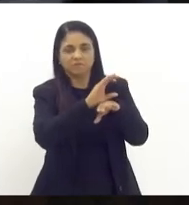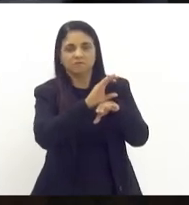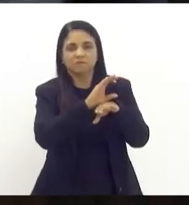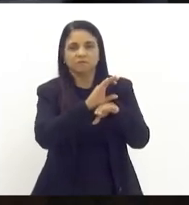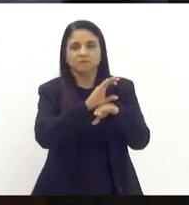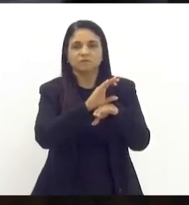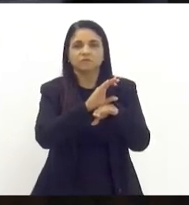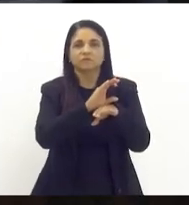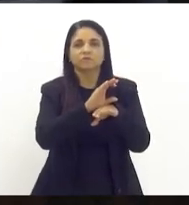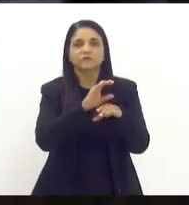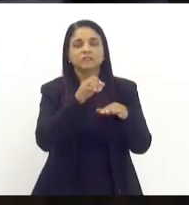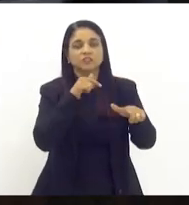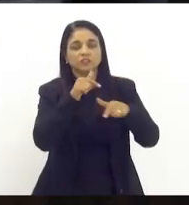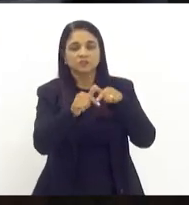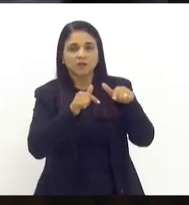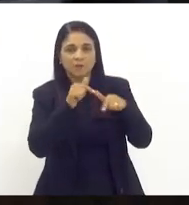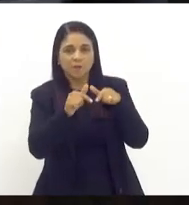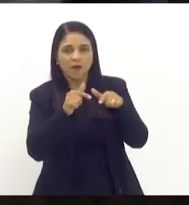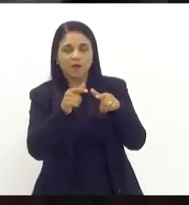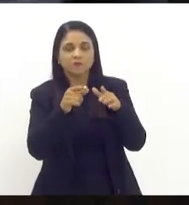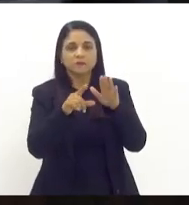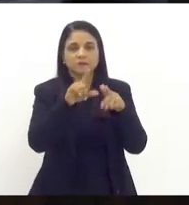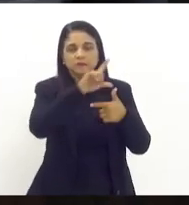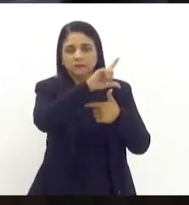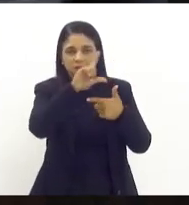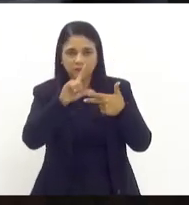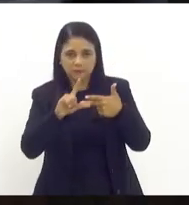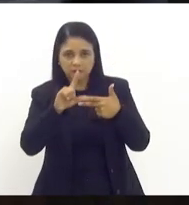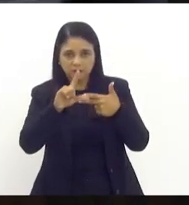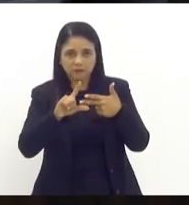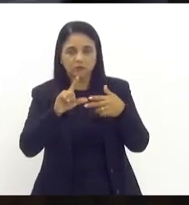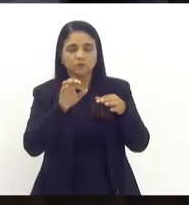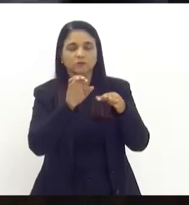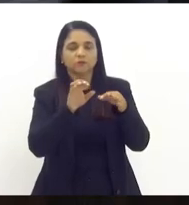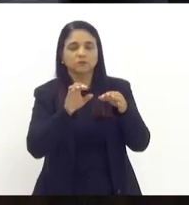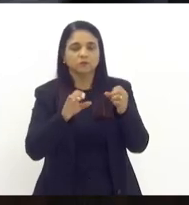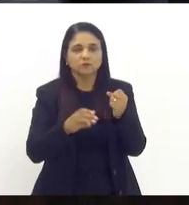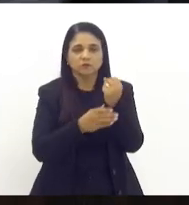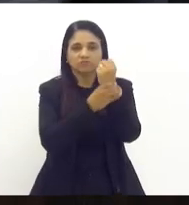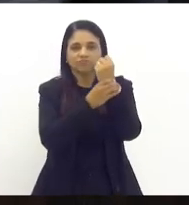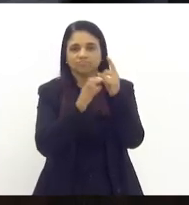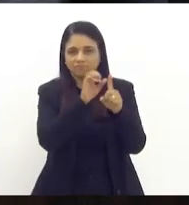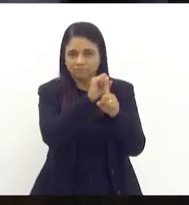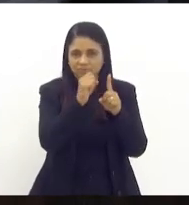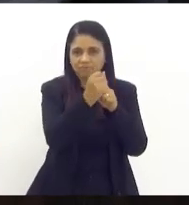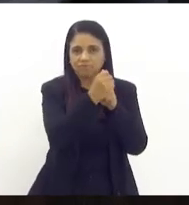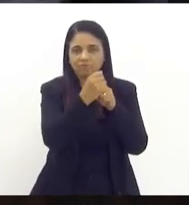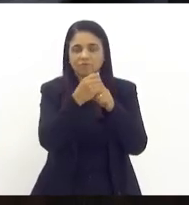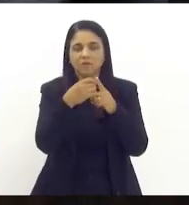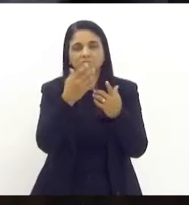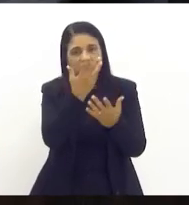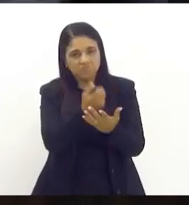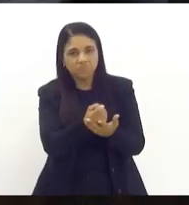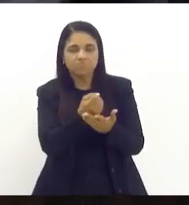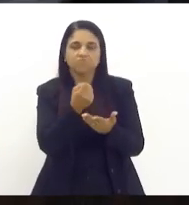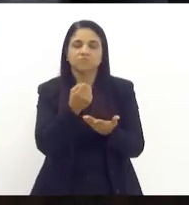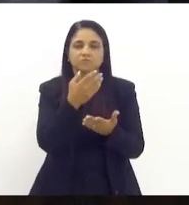e de trabalho legislação social e Seguridade Social favorável relatores